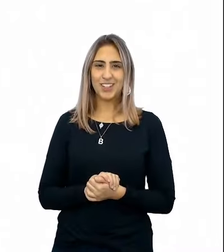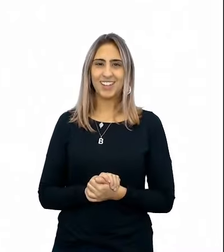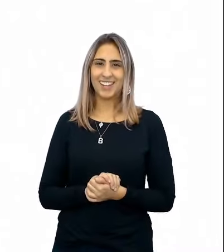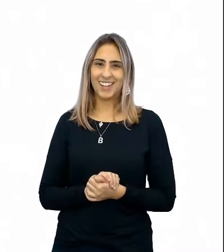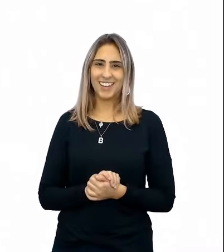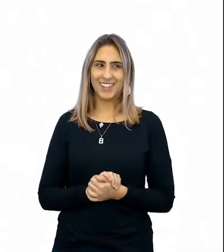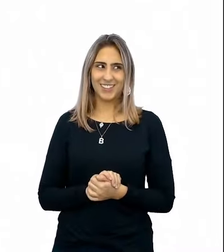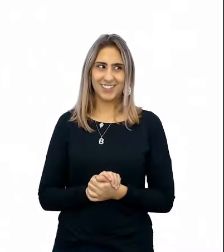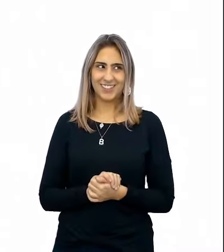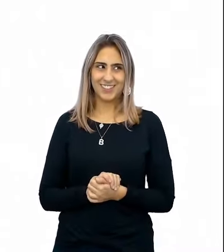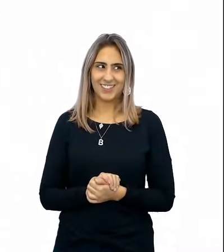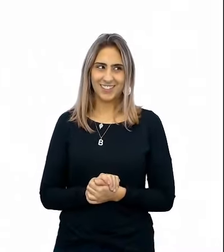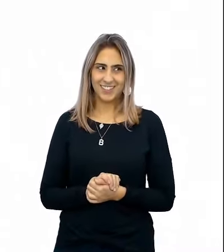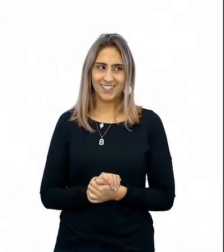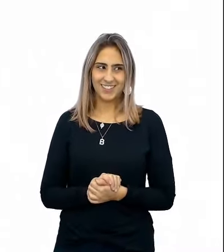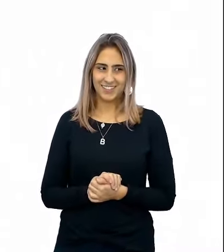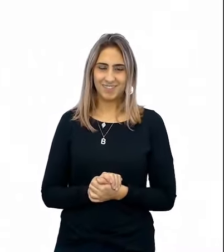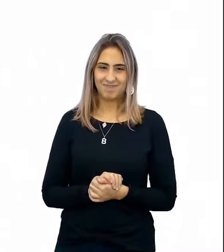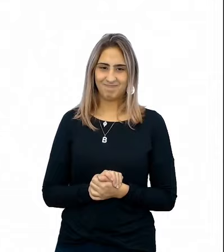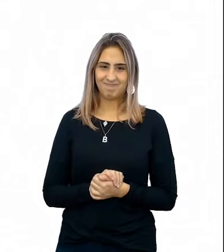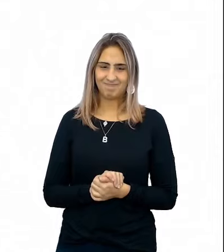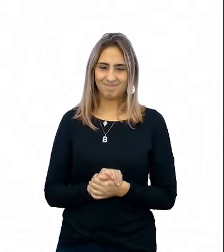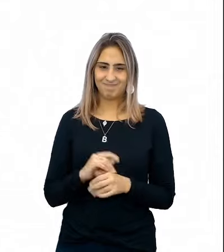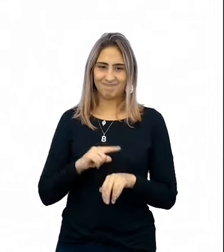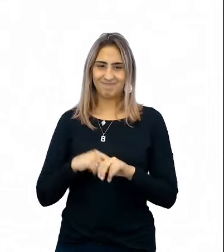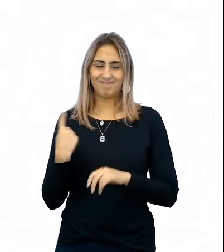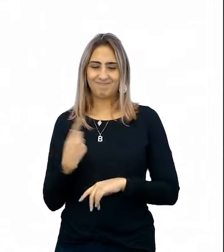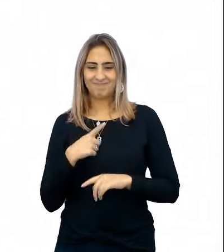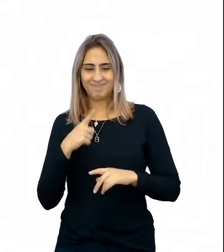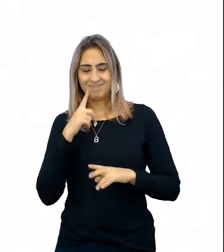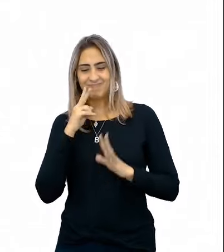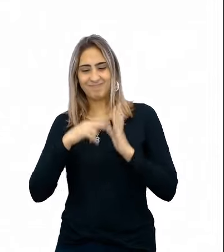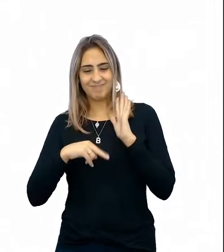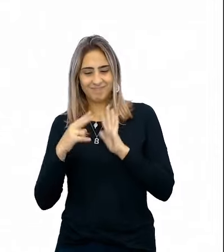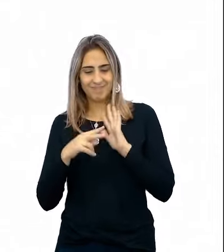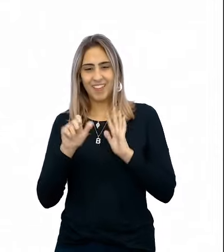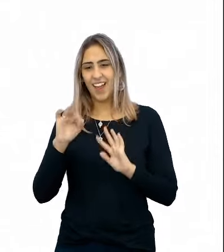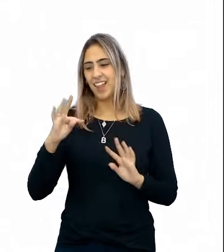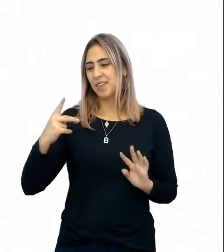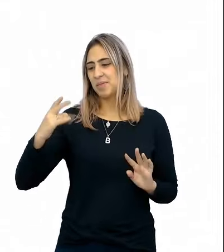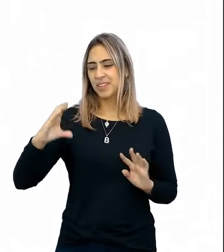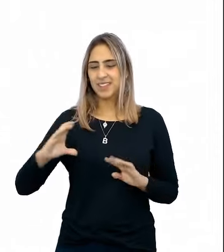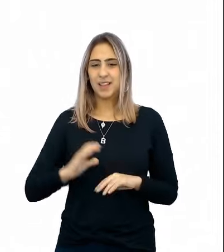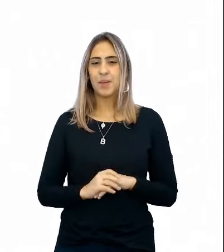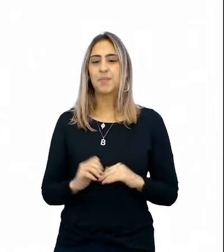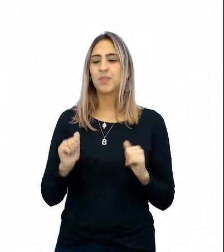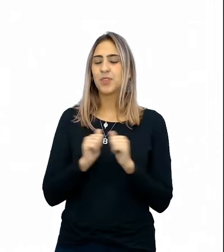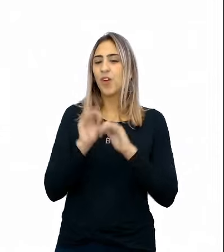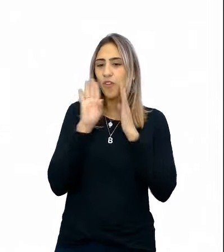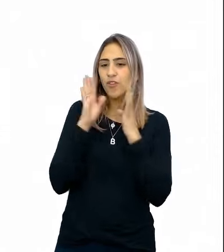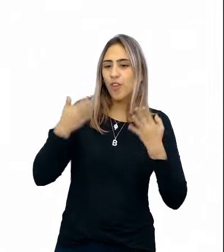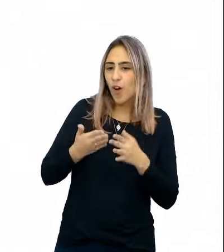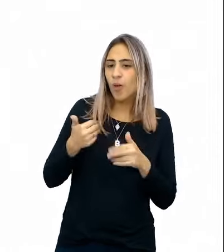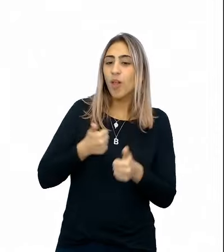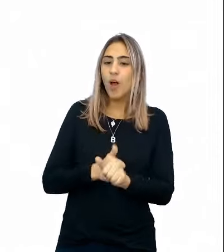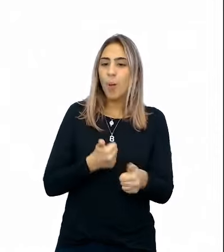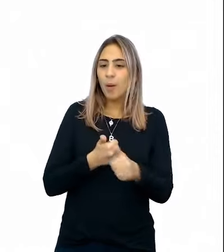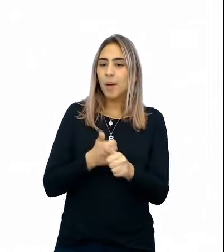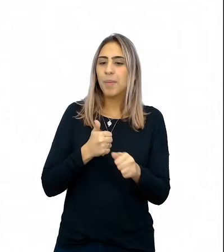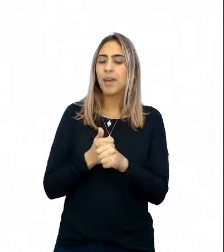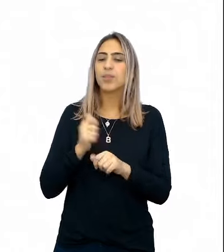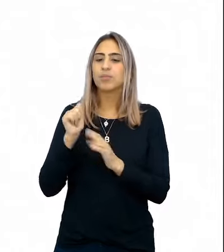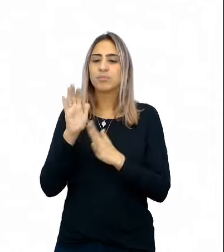Sempre. E, por fim, no quinto momento, discutiremos o desdobramento na TPC, com foco no acompanhamento